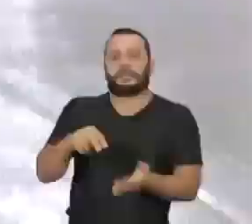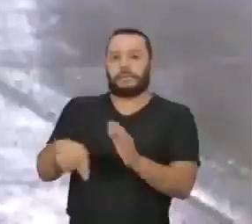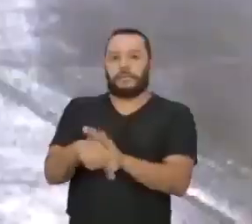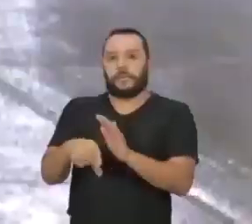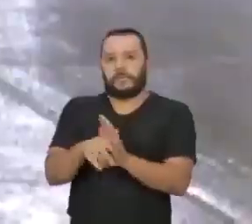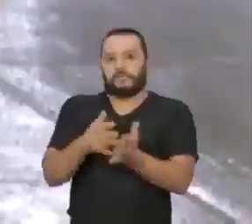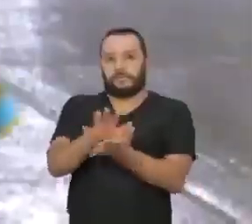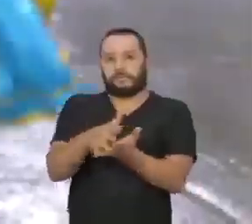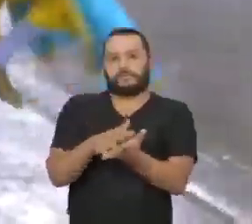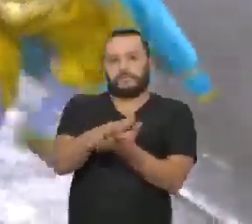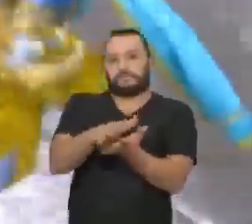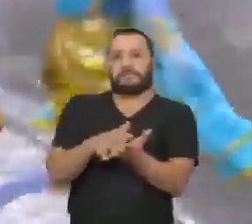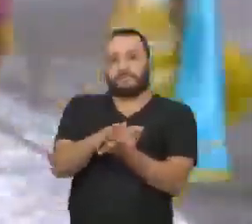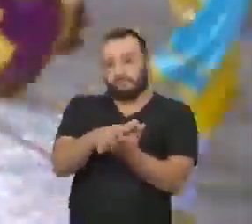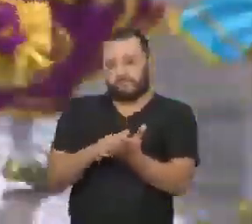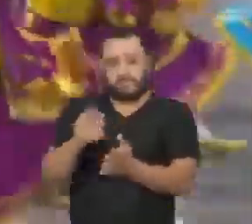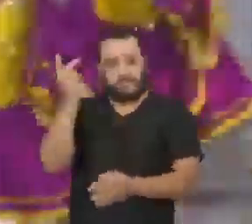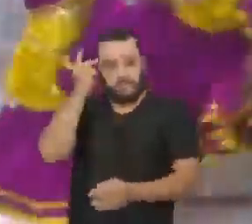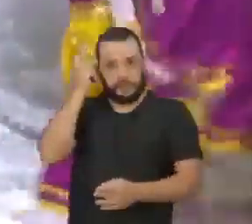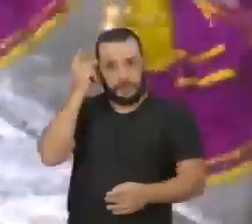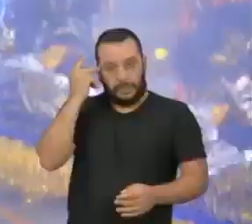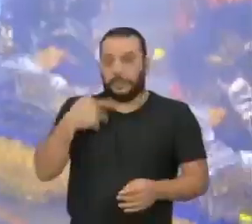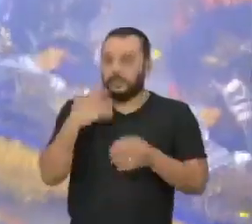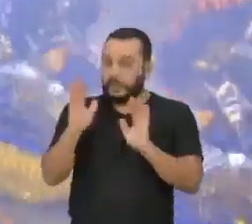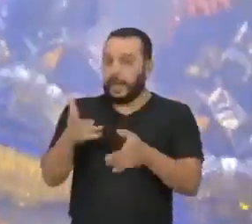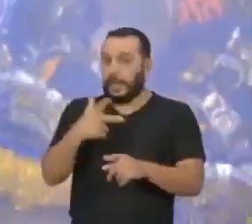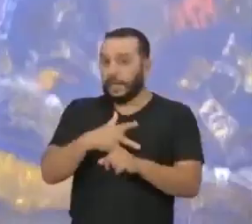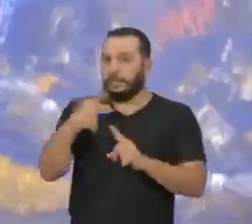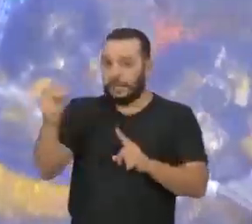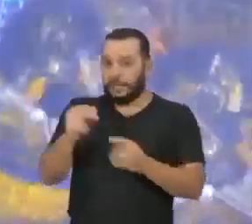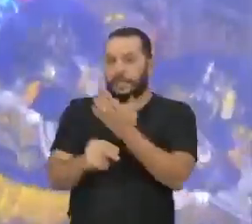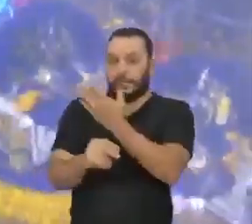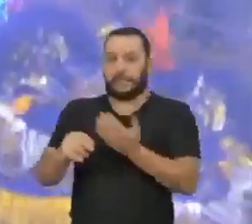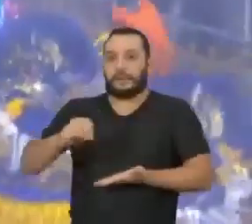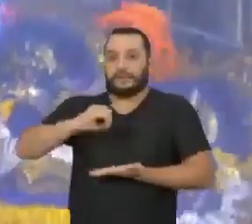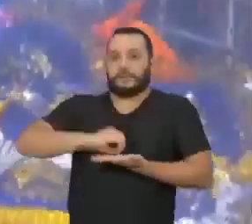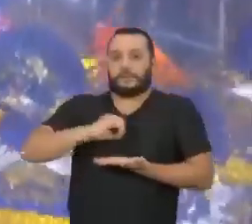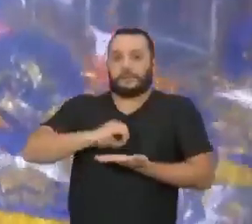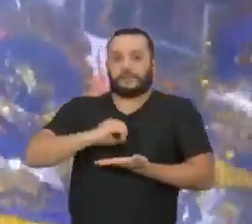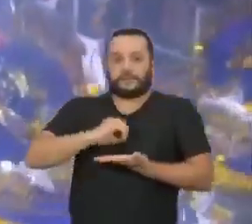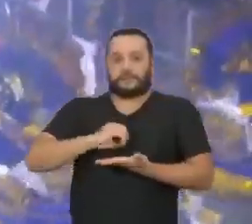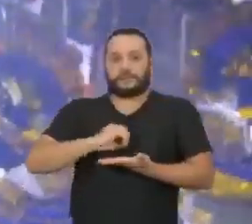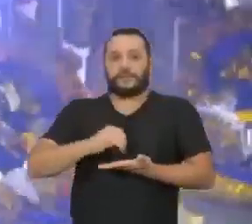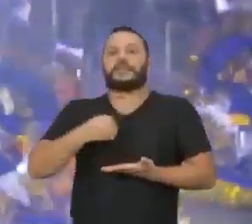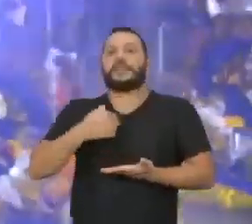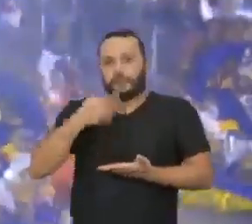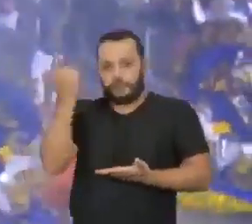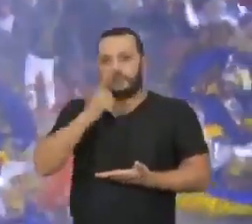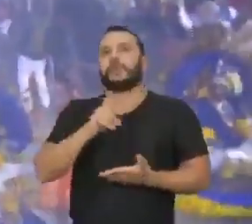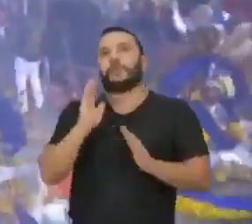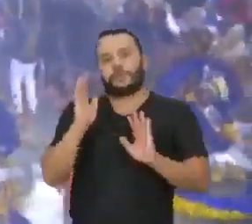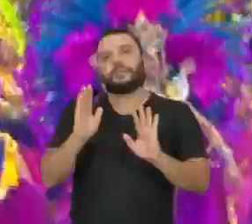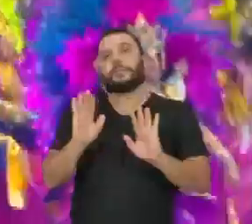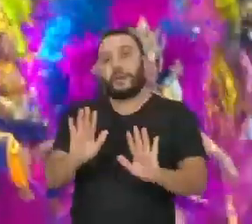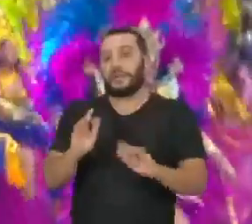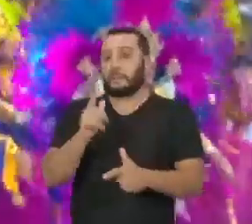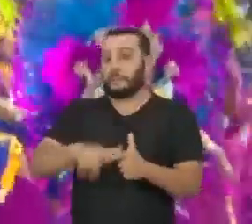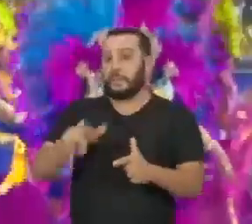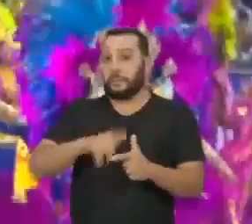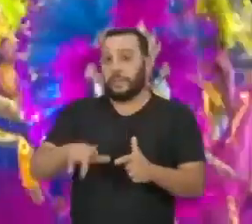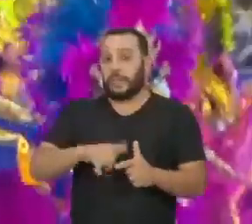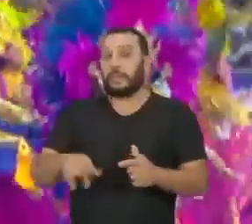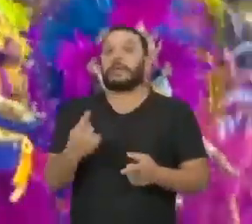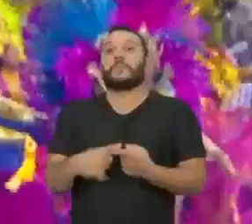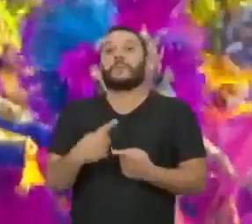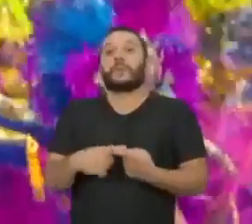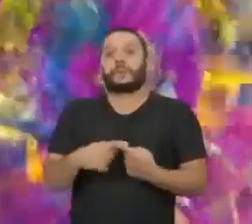Paulo. Campeã do grupo de acesso em 2019, a Pérola Negra chegou à avenida enfrentando muitos problemas. Há 2 semanas, a